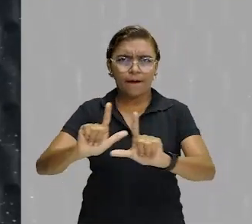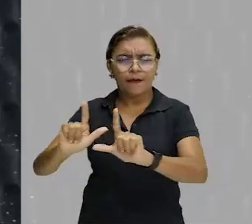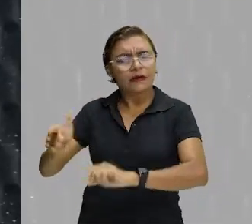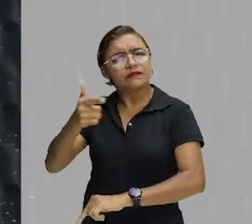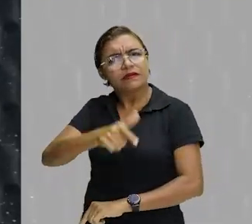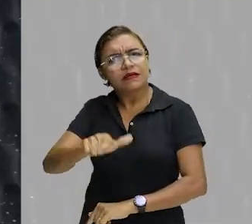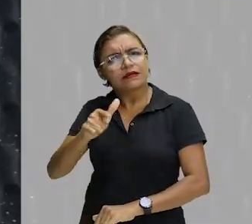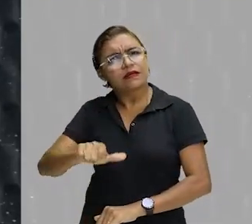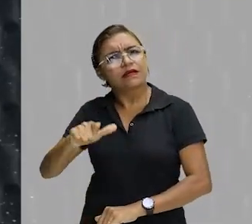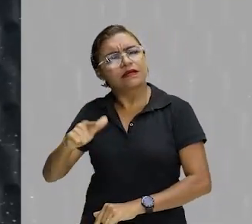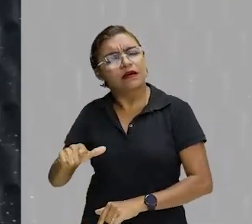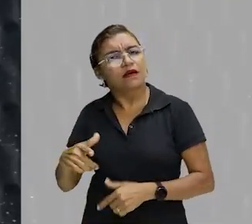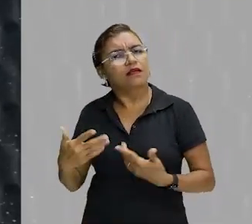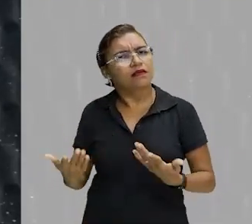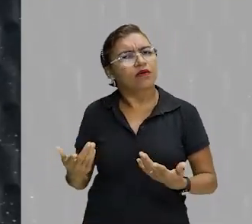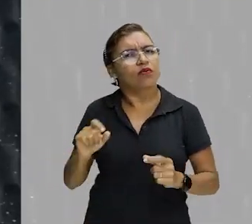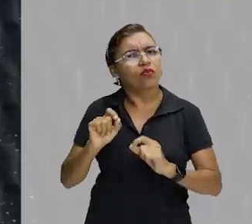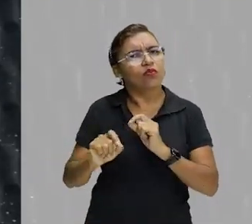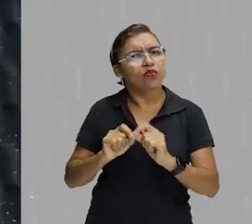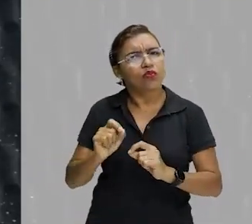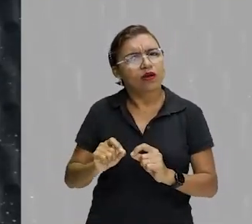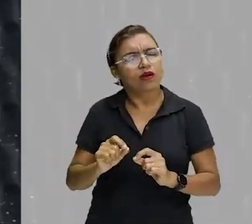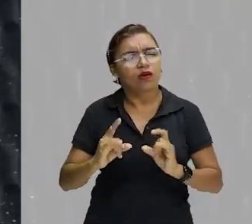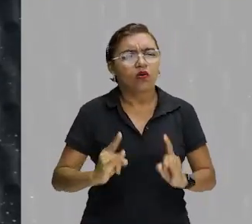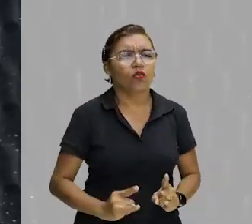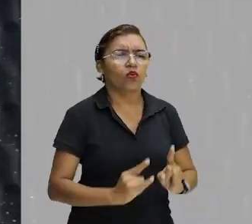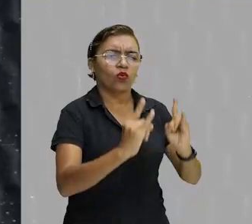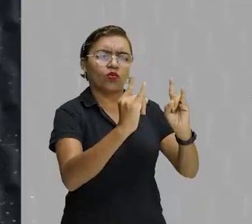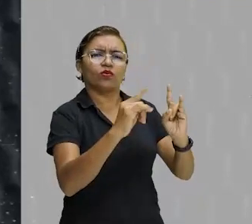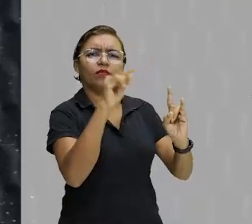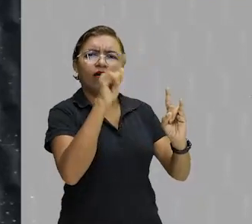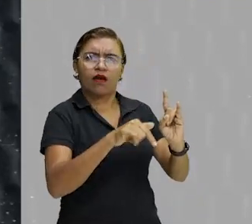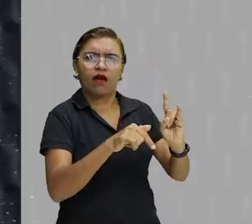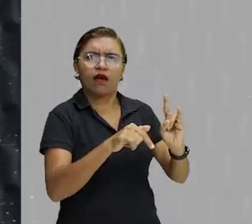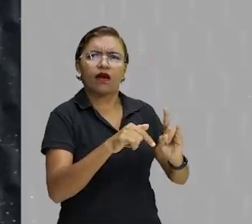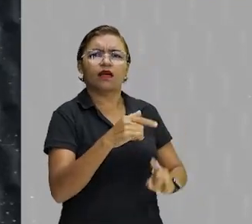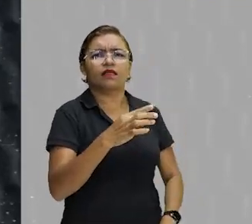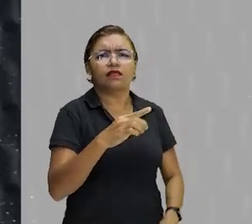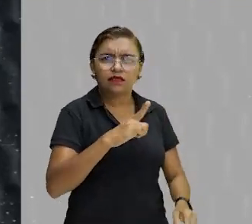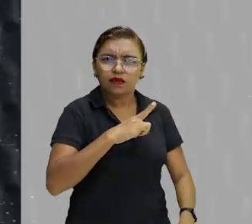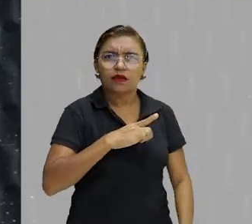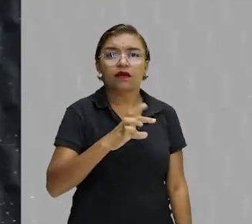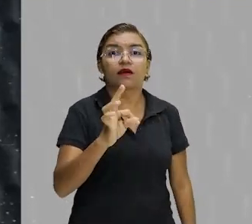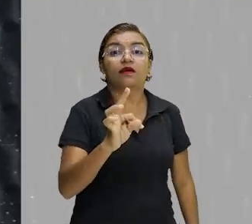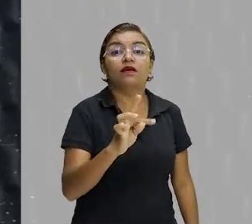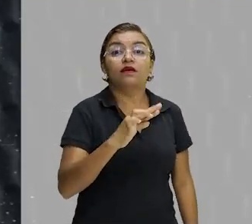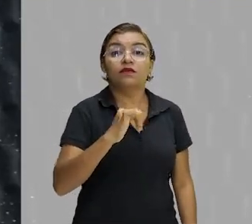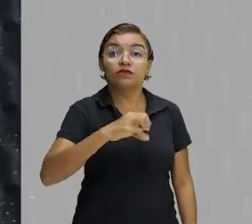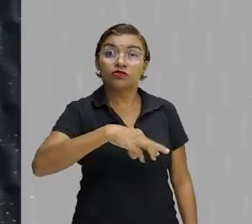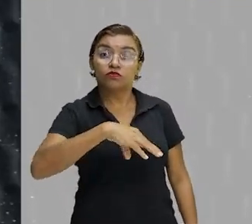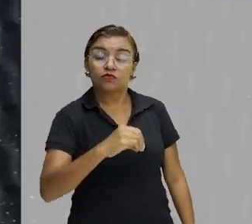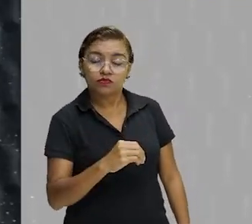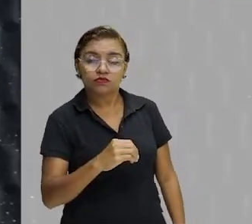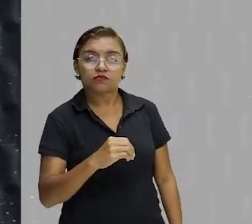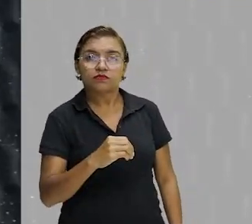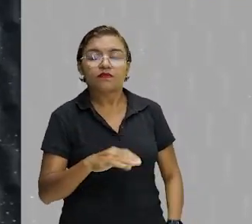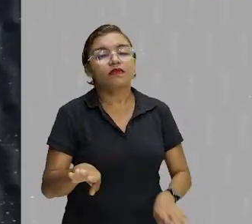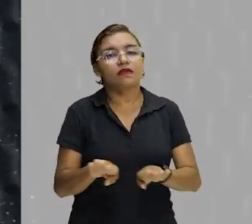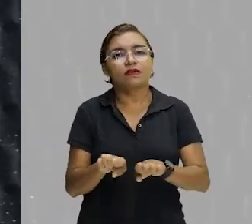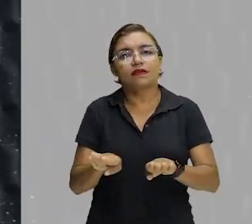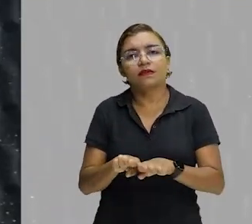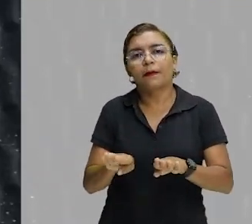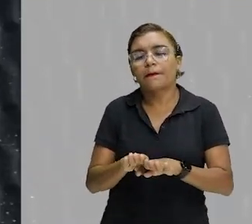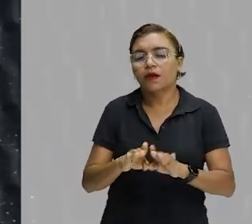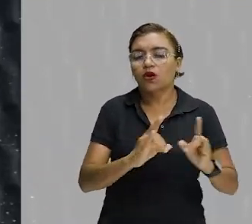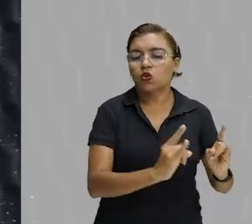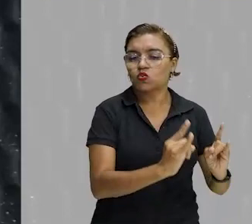aí. Então, levando em consideração, eu posso dizer que um condomínio vertical segue um ritmo? Sim. Eu posso dizer que um condomínio horizontal, um